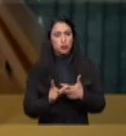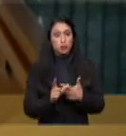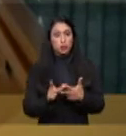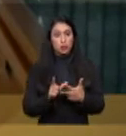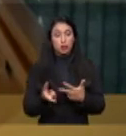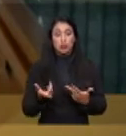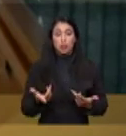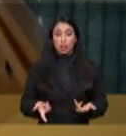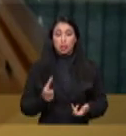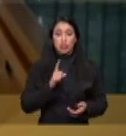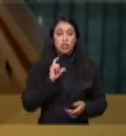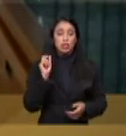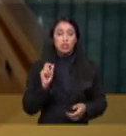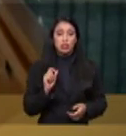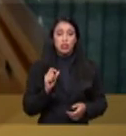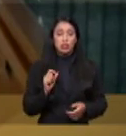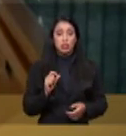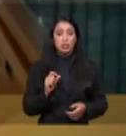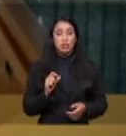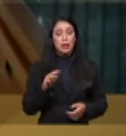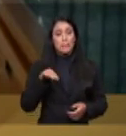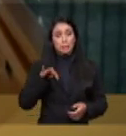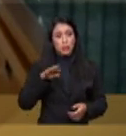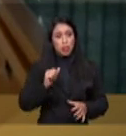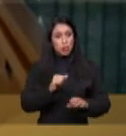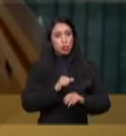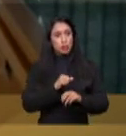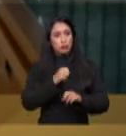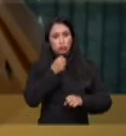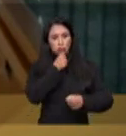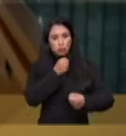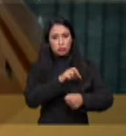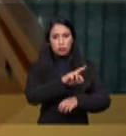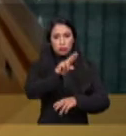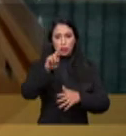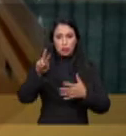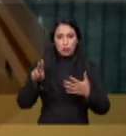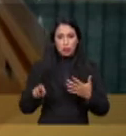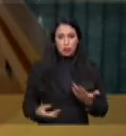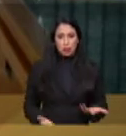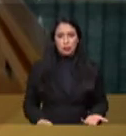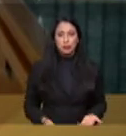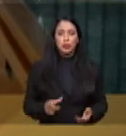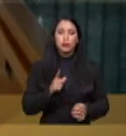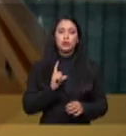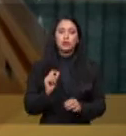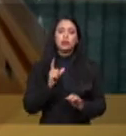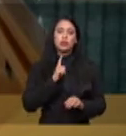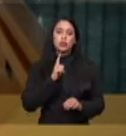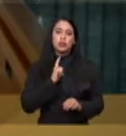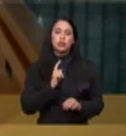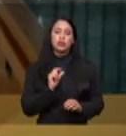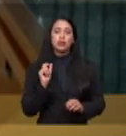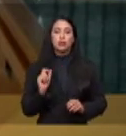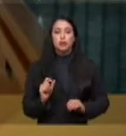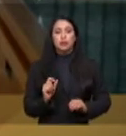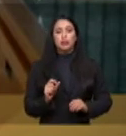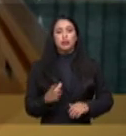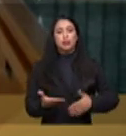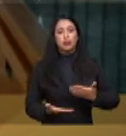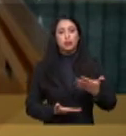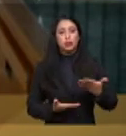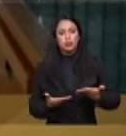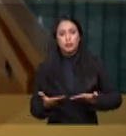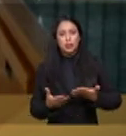respeito das mídias, mas até lá o que se tem é um quadro no qual o que se põe é exatamente um